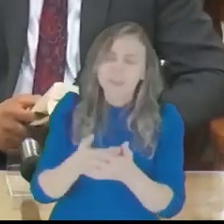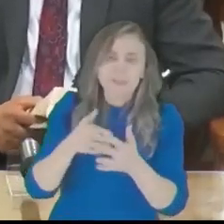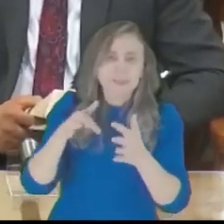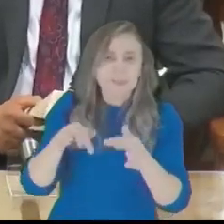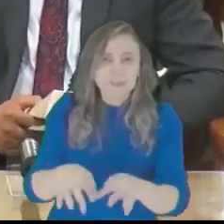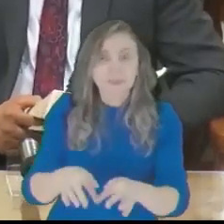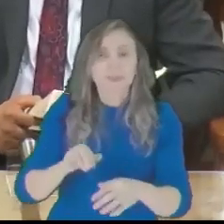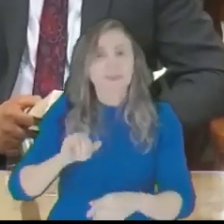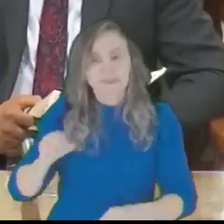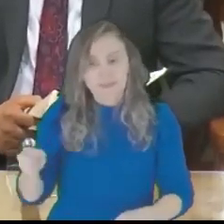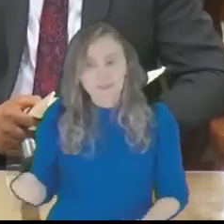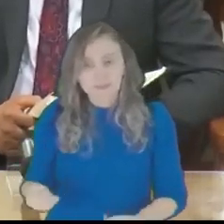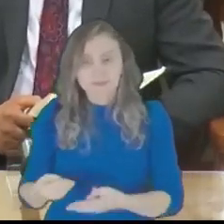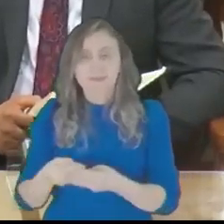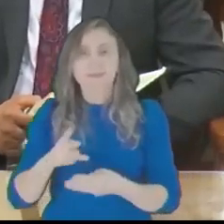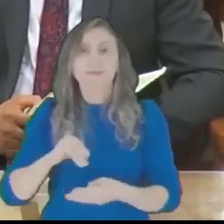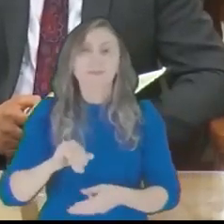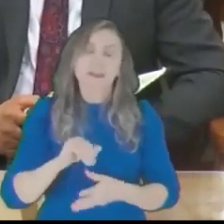ao Senhor.